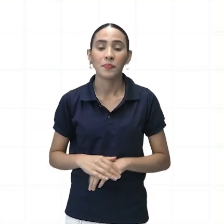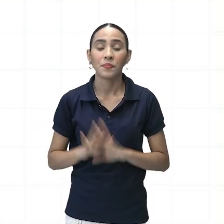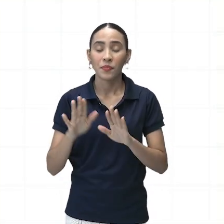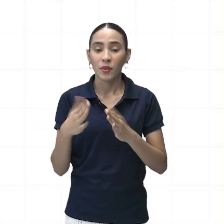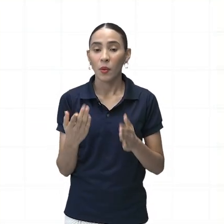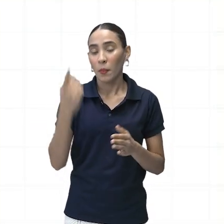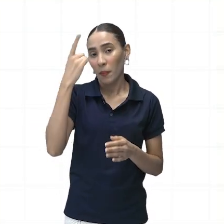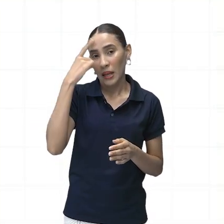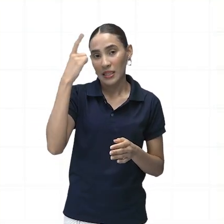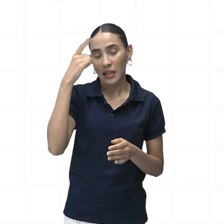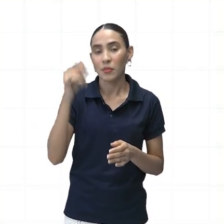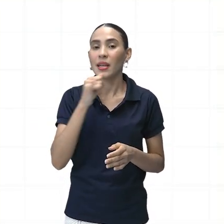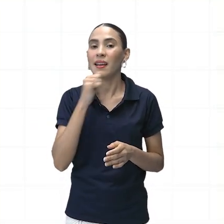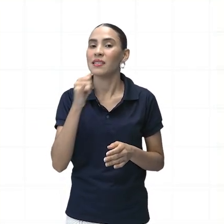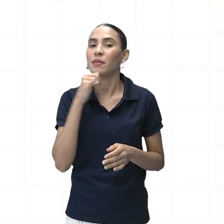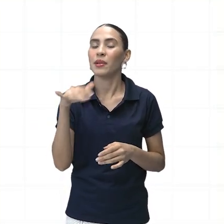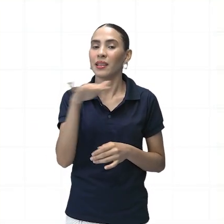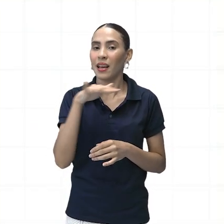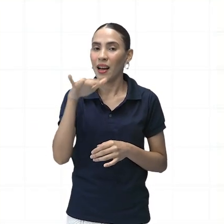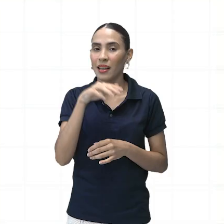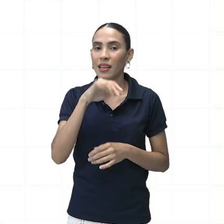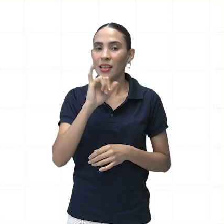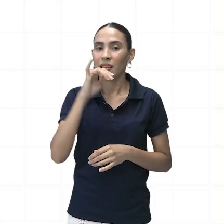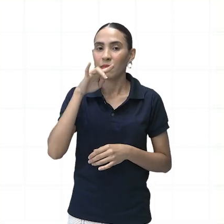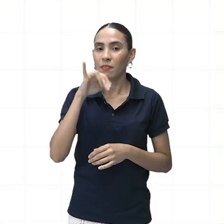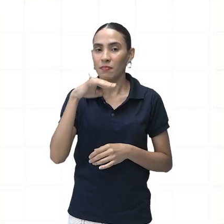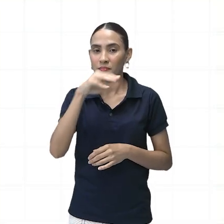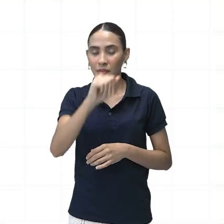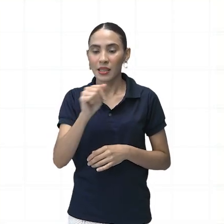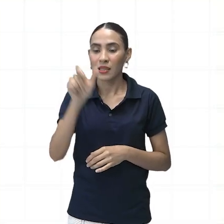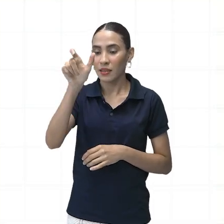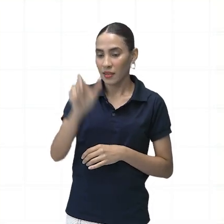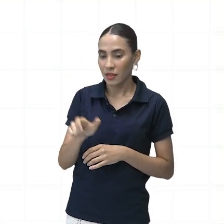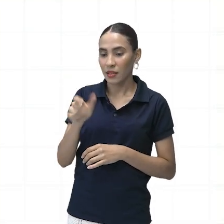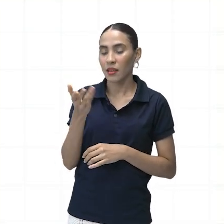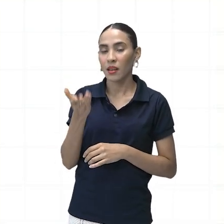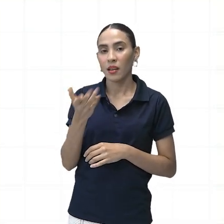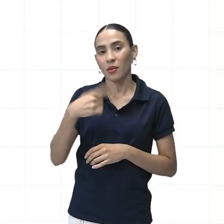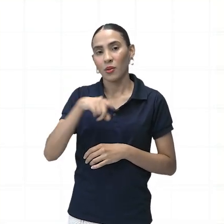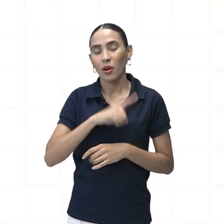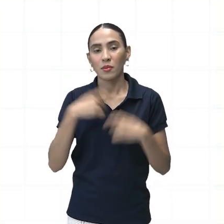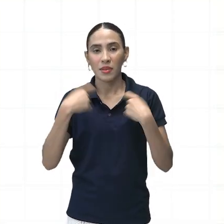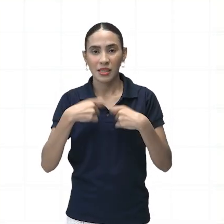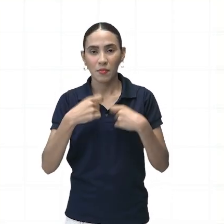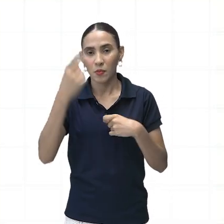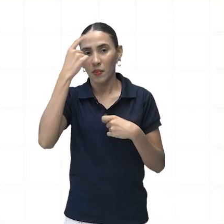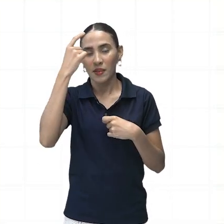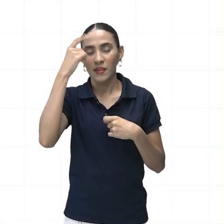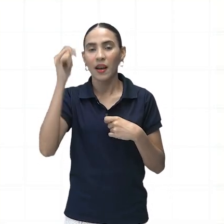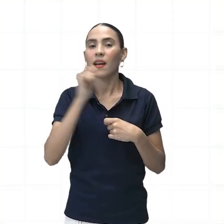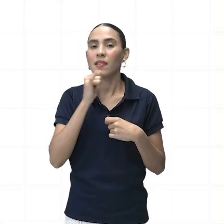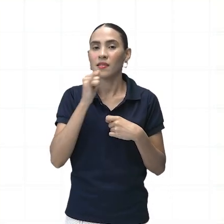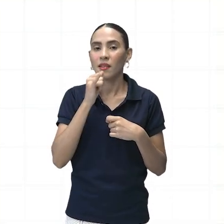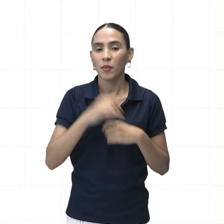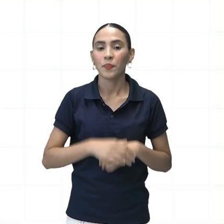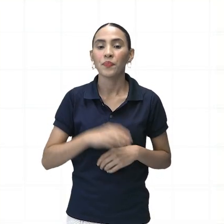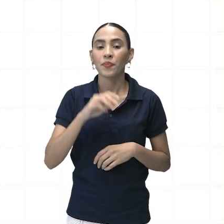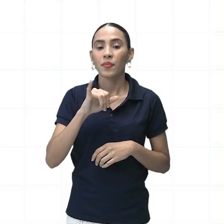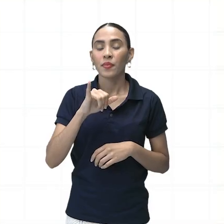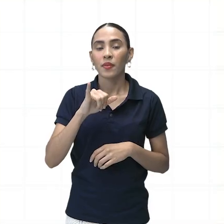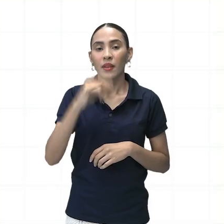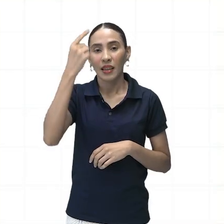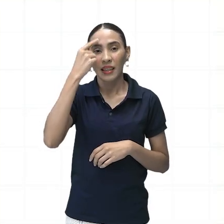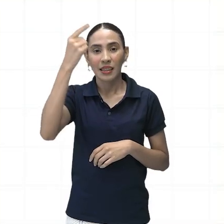Quando pensamos nessa dimensão da imanência, nós podemos pensar como exemplo a ideia